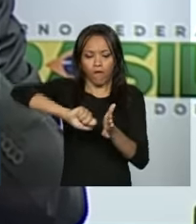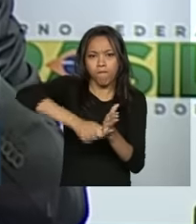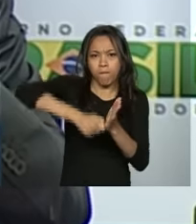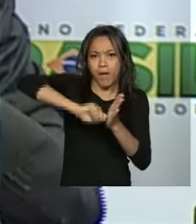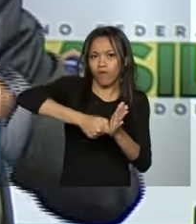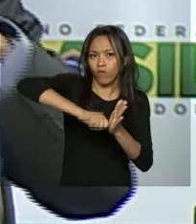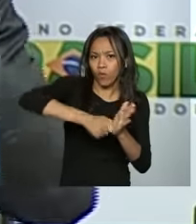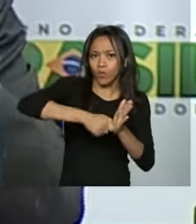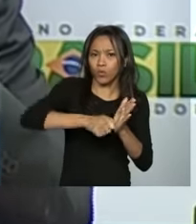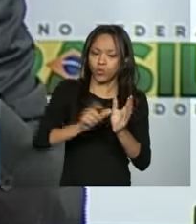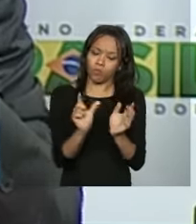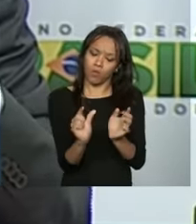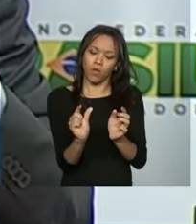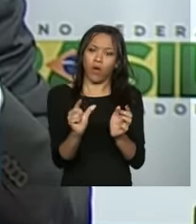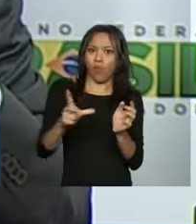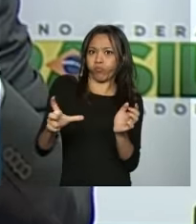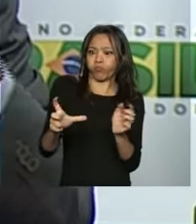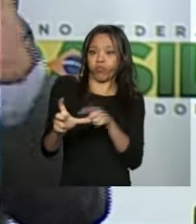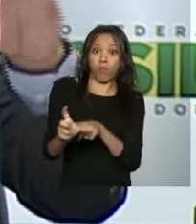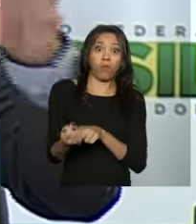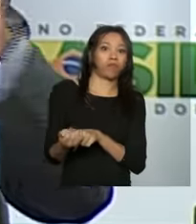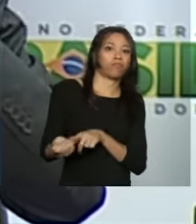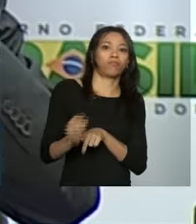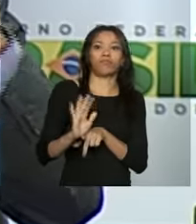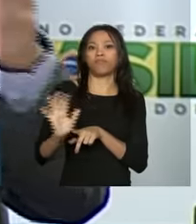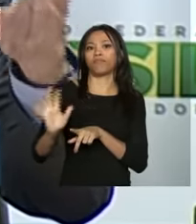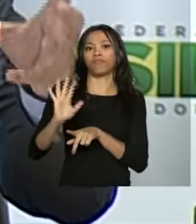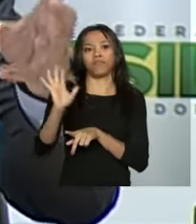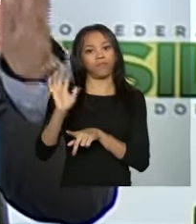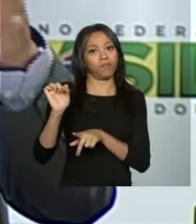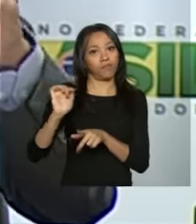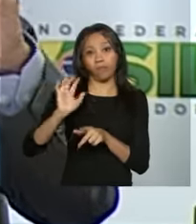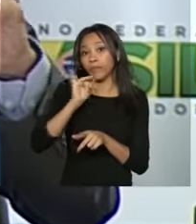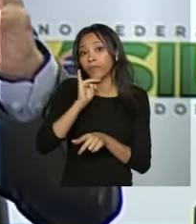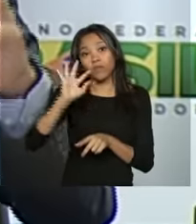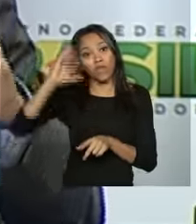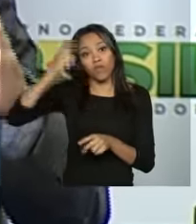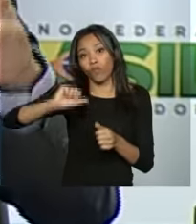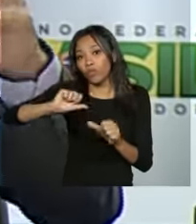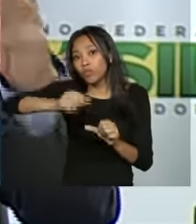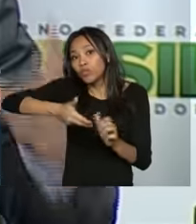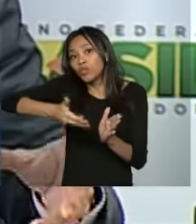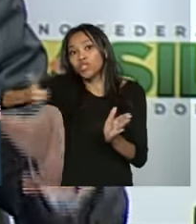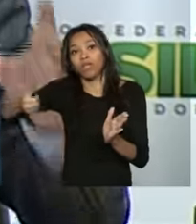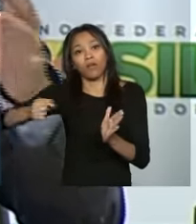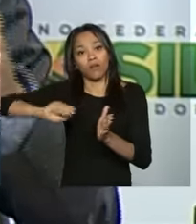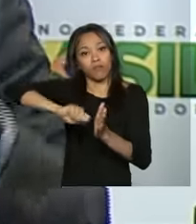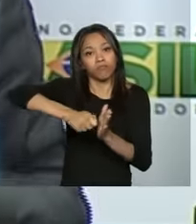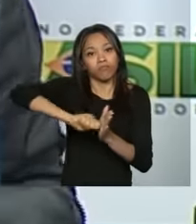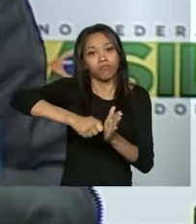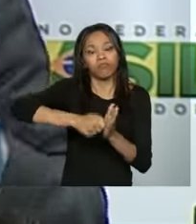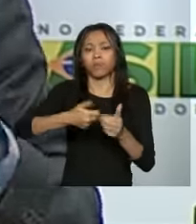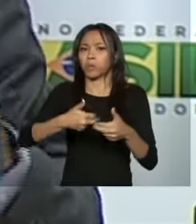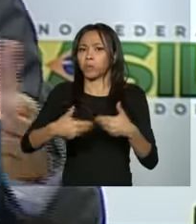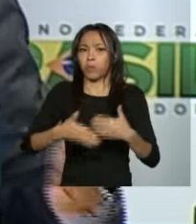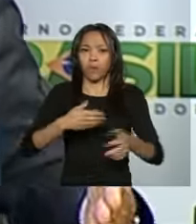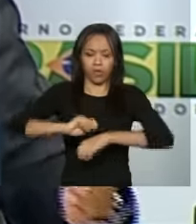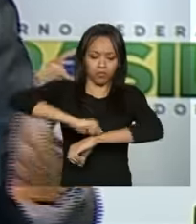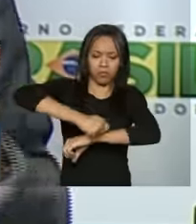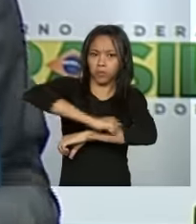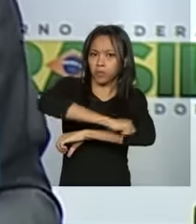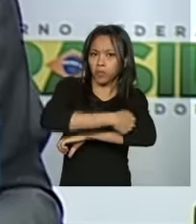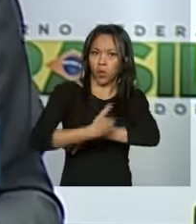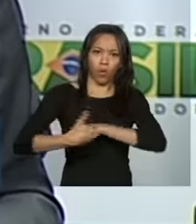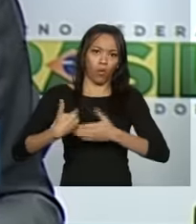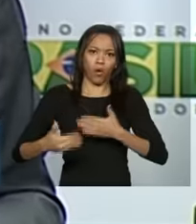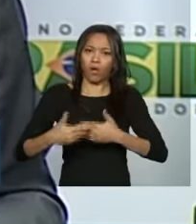lugar onde tá o parafuso e o preço dispara né então é o exemplo que eu tava dando da chamada inovação tecnológica incremental